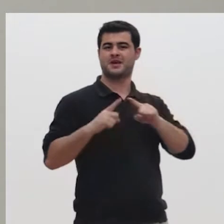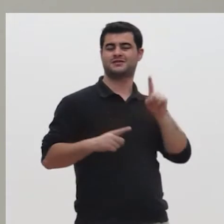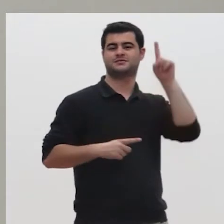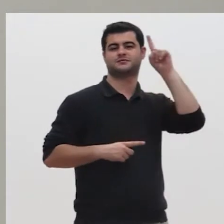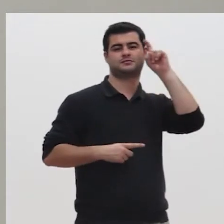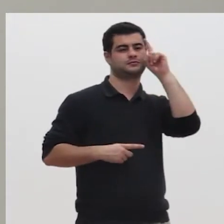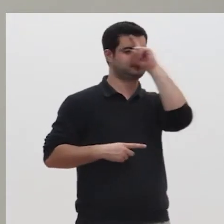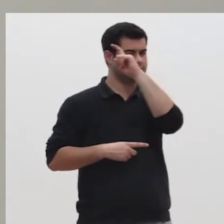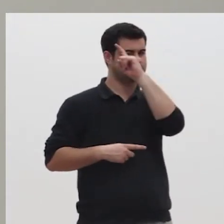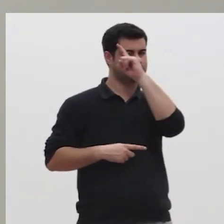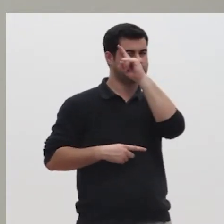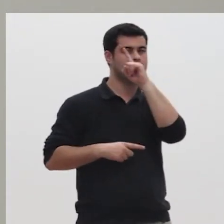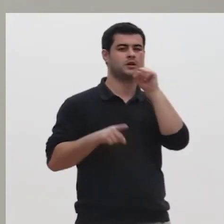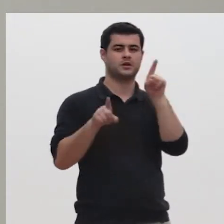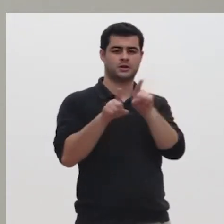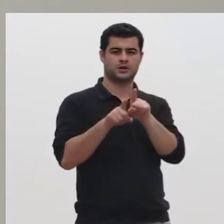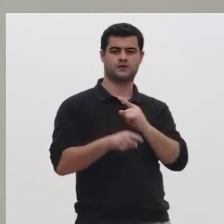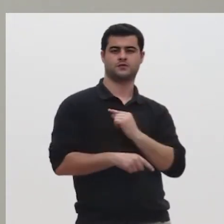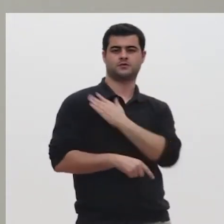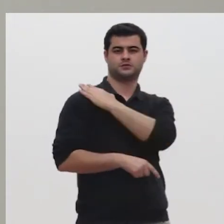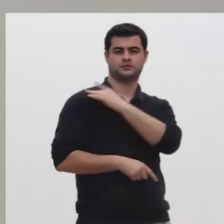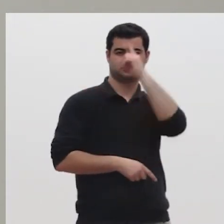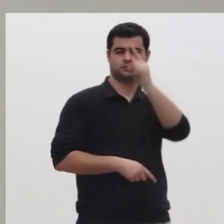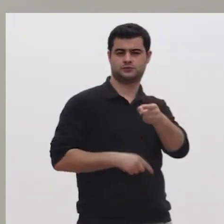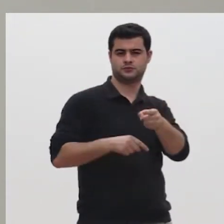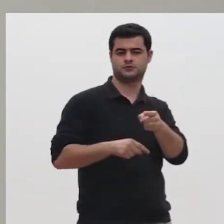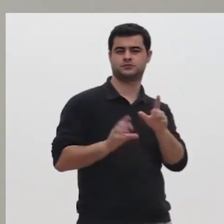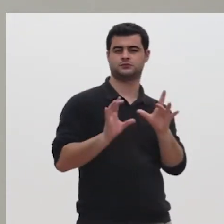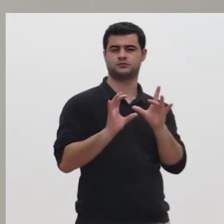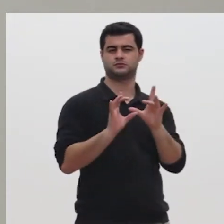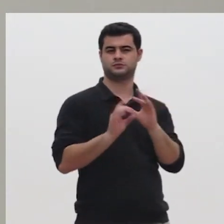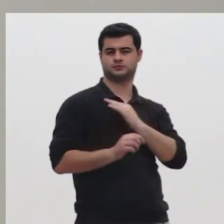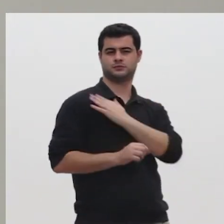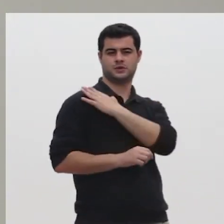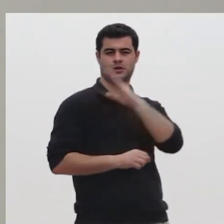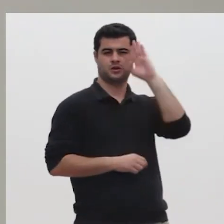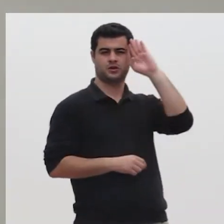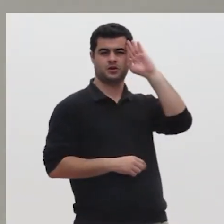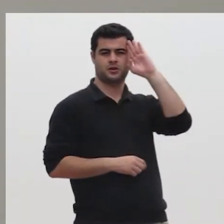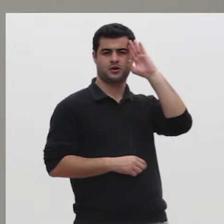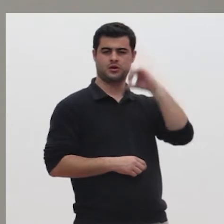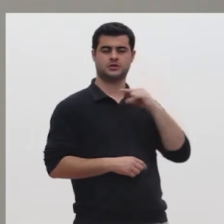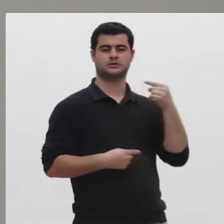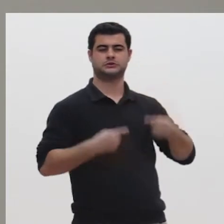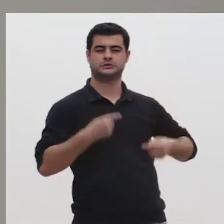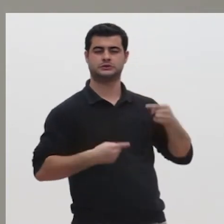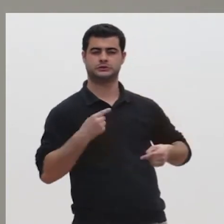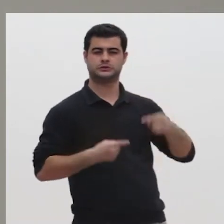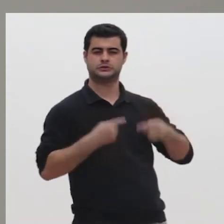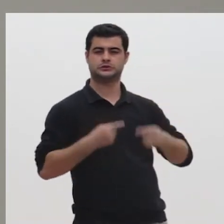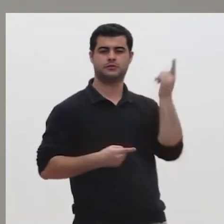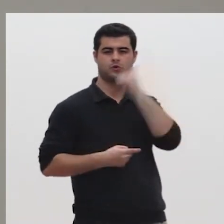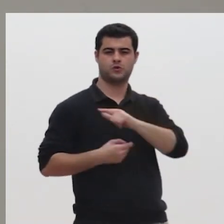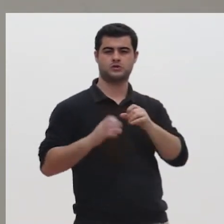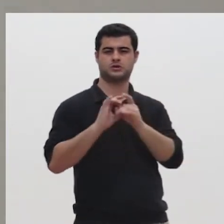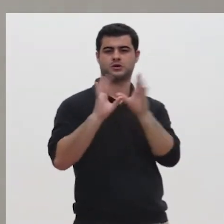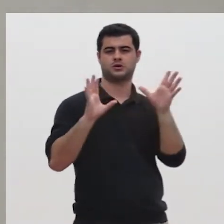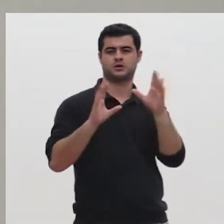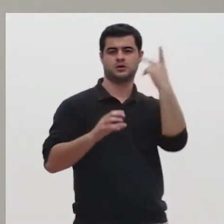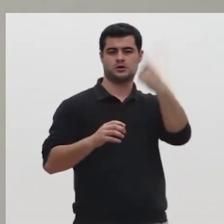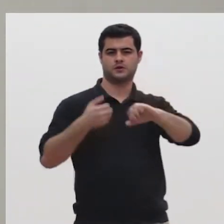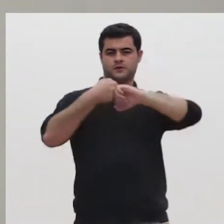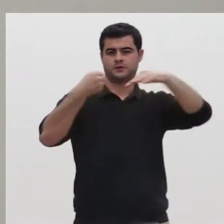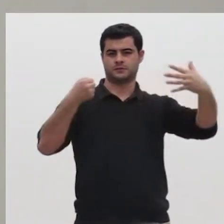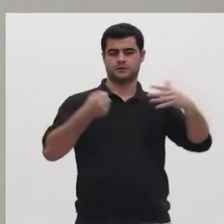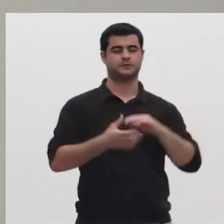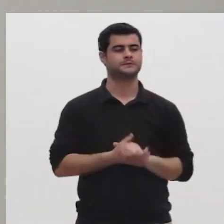porque também foi durante a ditadura militar que nós fizemos todo um debate para que a universidade tivesse seu espaço democrático garantido.